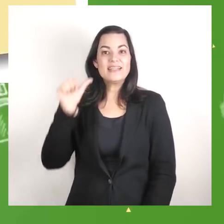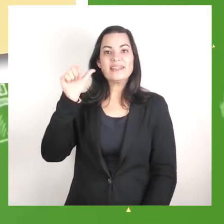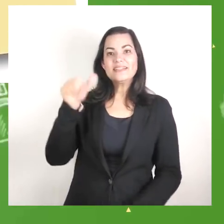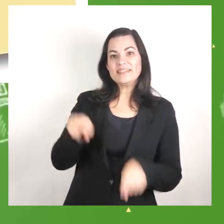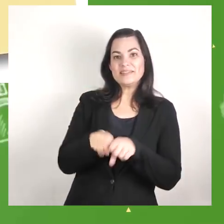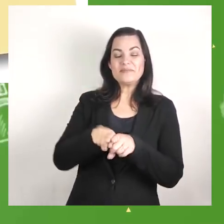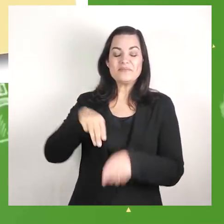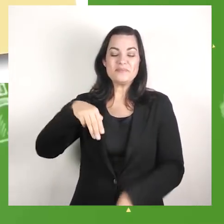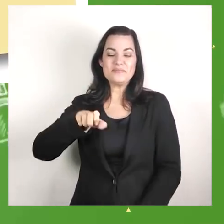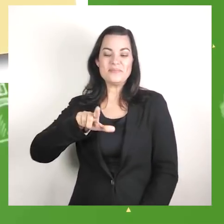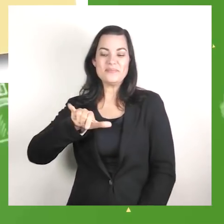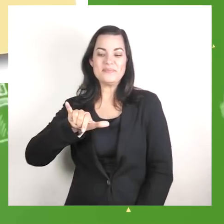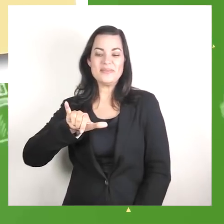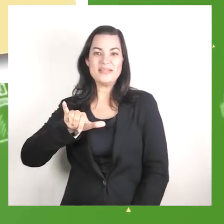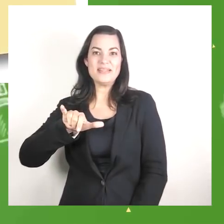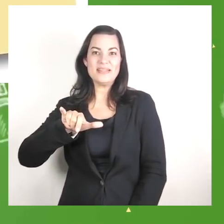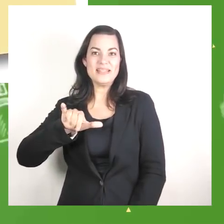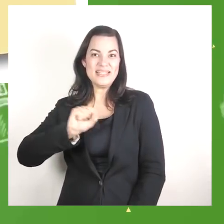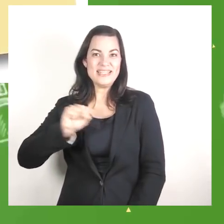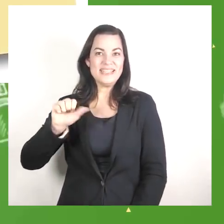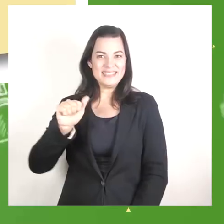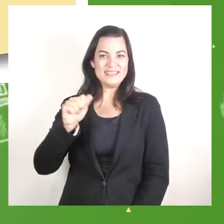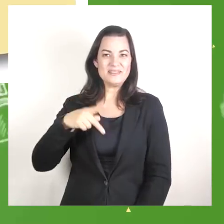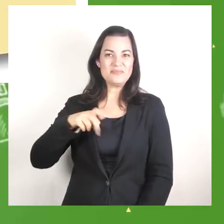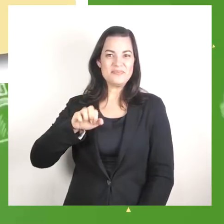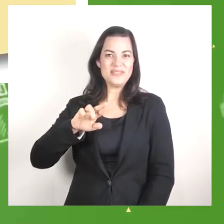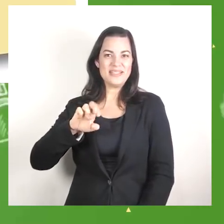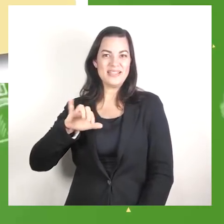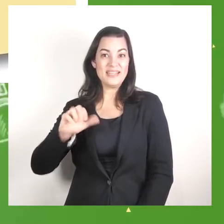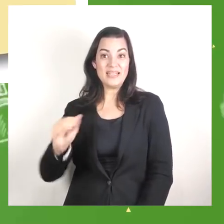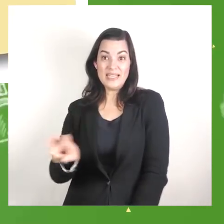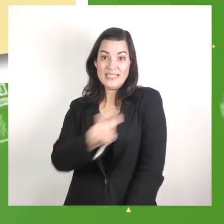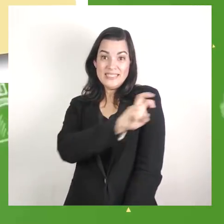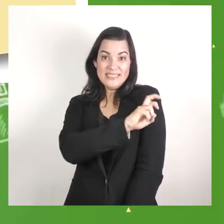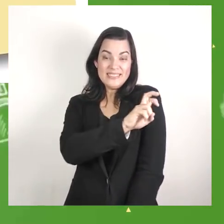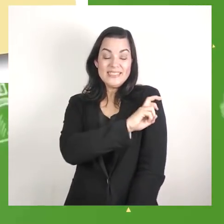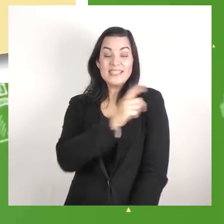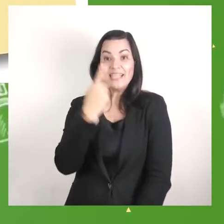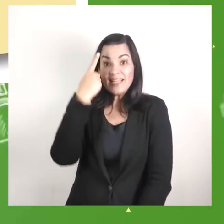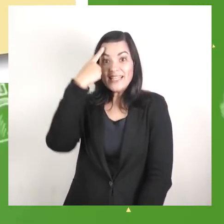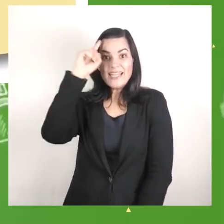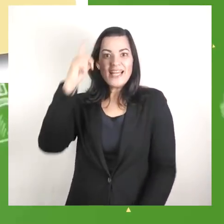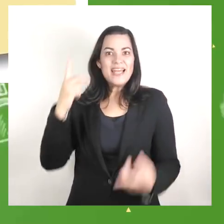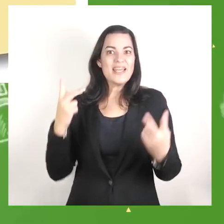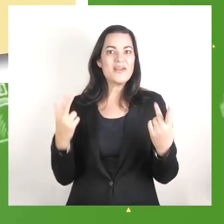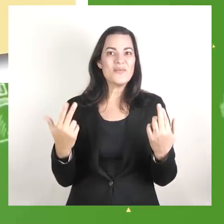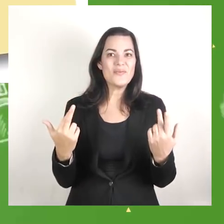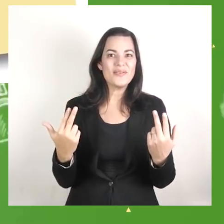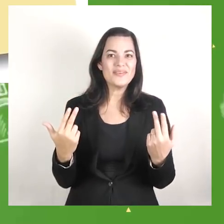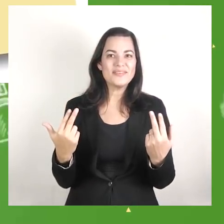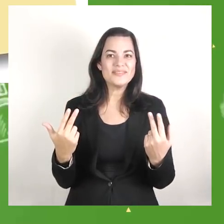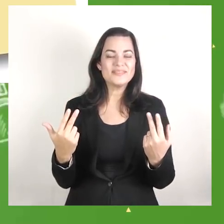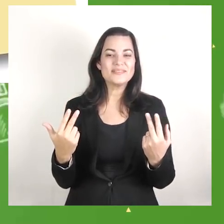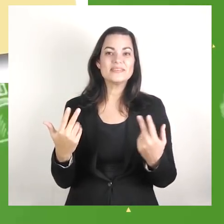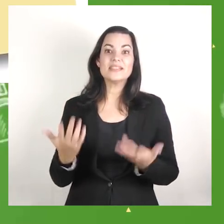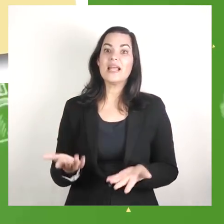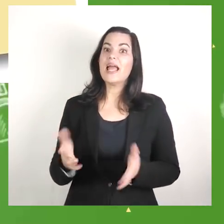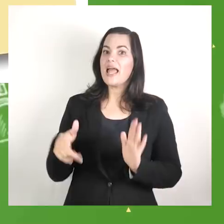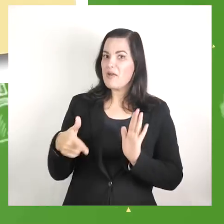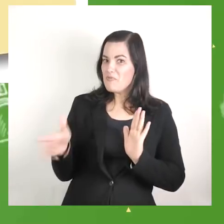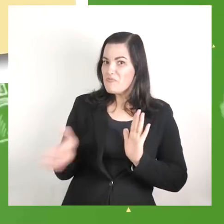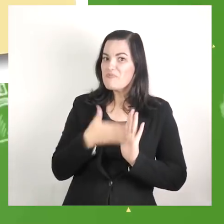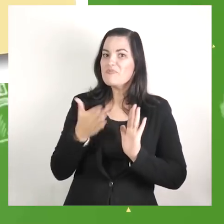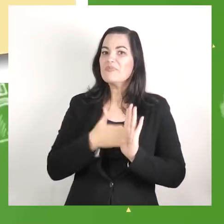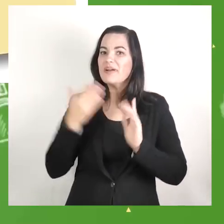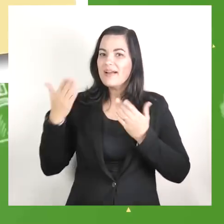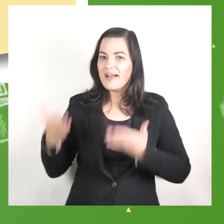Pereira Gueiros, da Escola Pedrinho e Narizinho, do 5º ano, as duas tiveram a mesma ideia. Aliás, essa